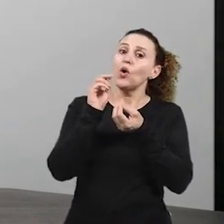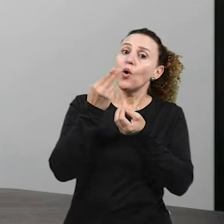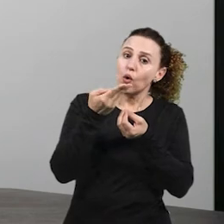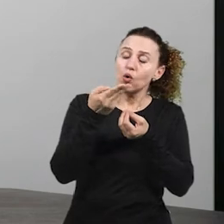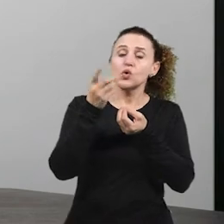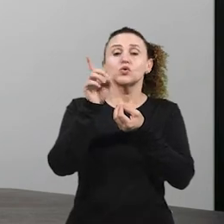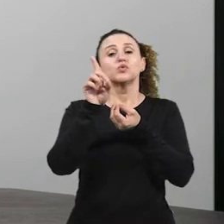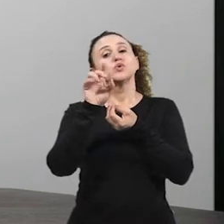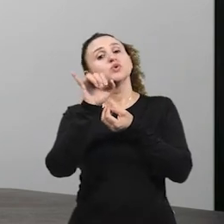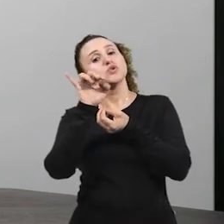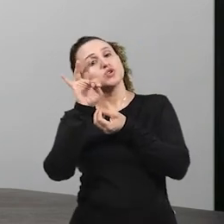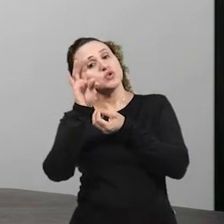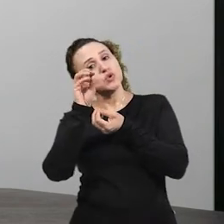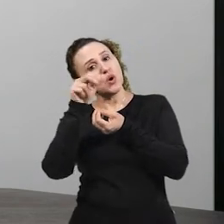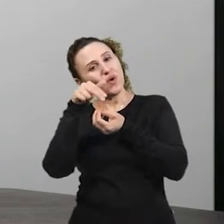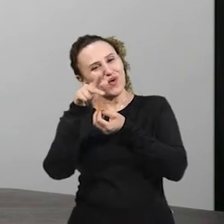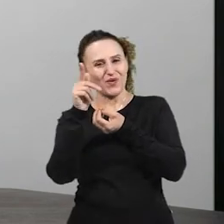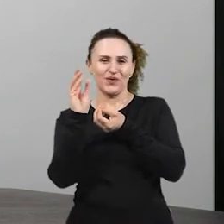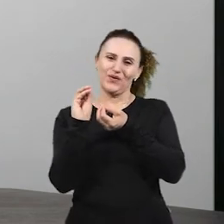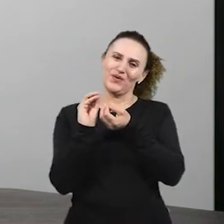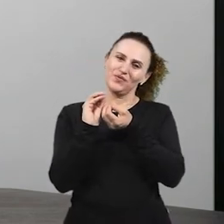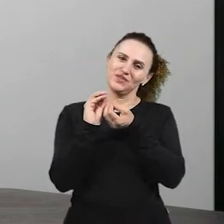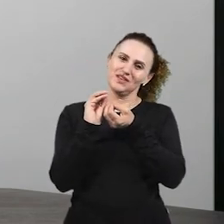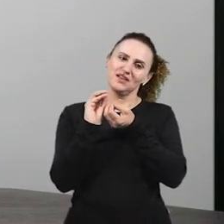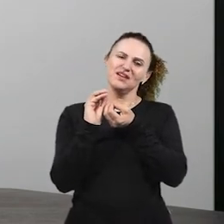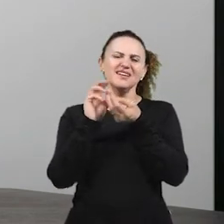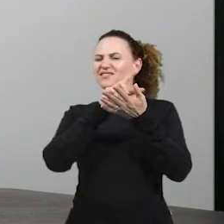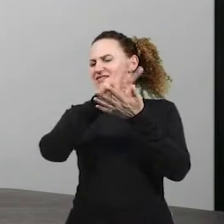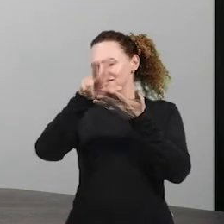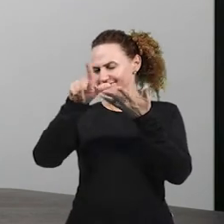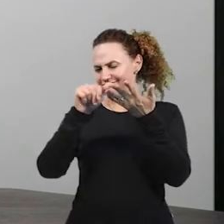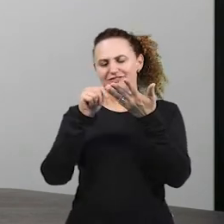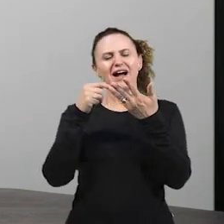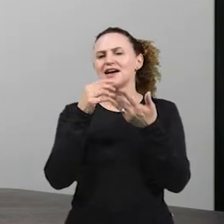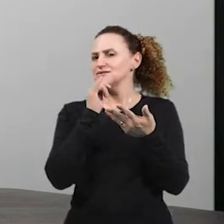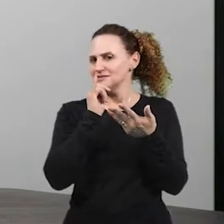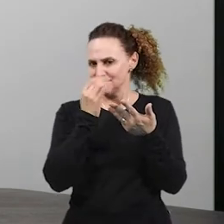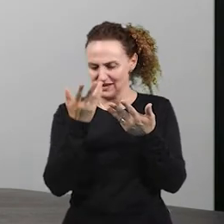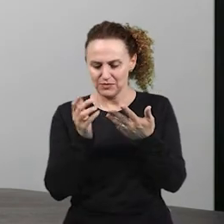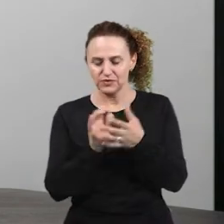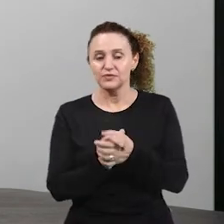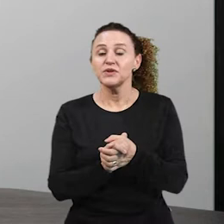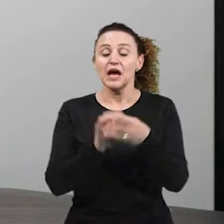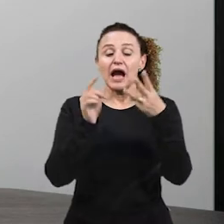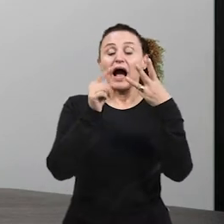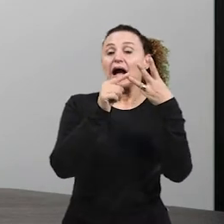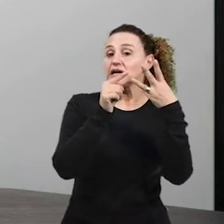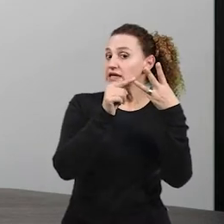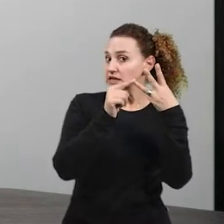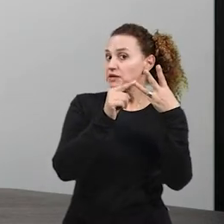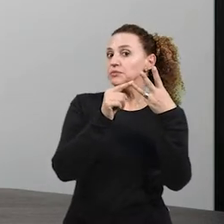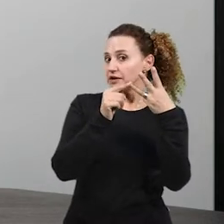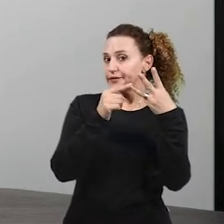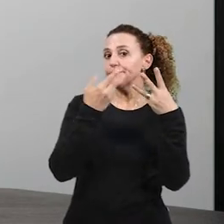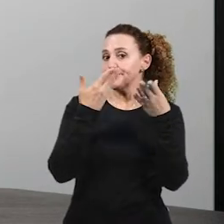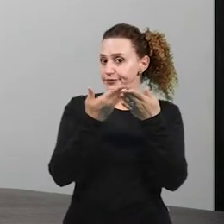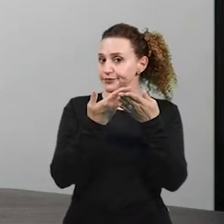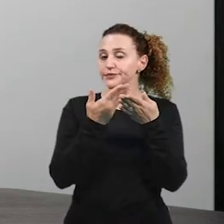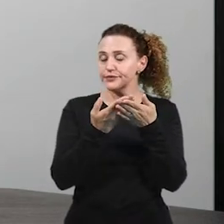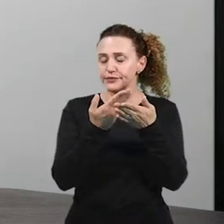então são essas questões que nós vamos ver Além disso nós vamos ver na fonologia